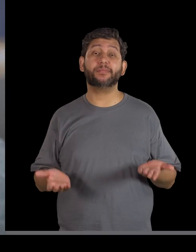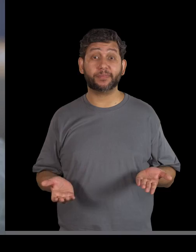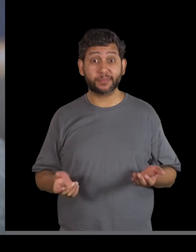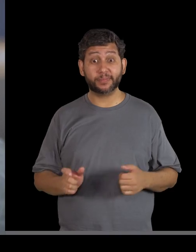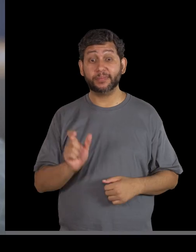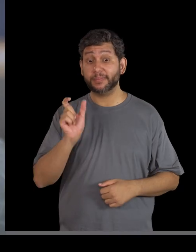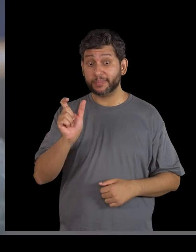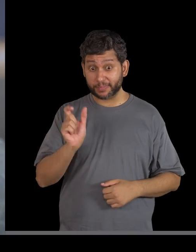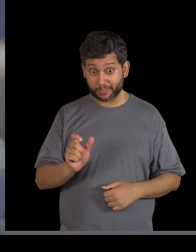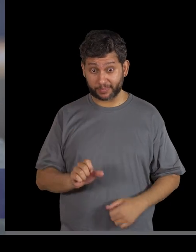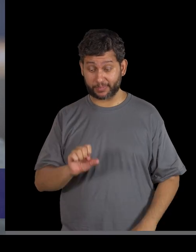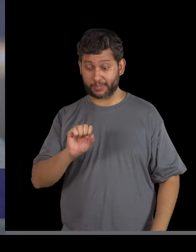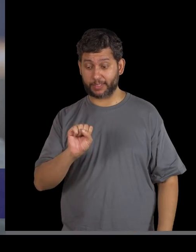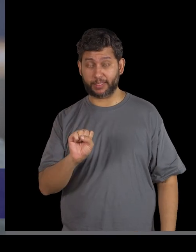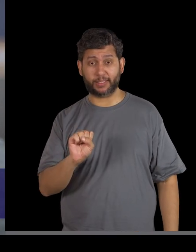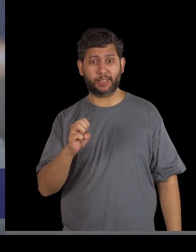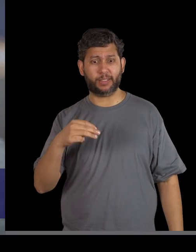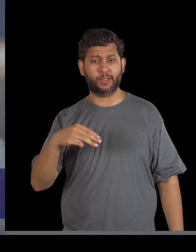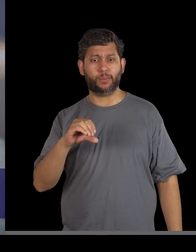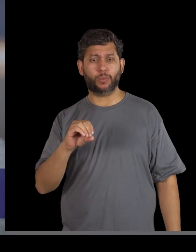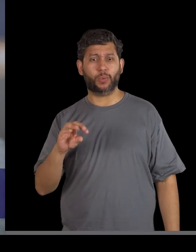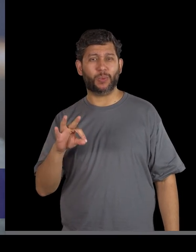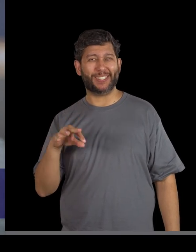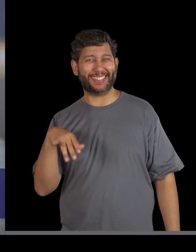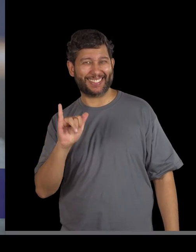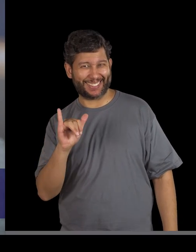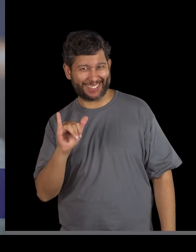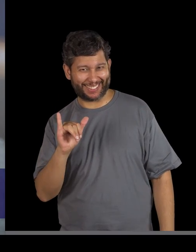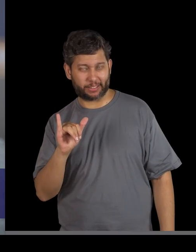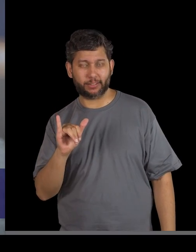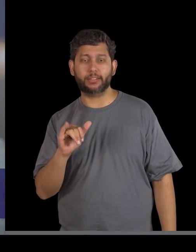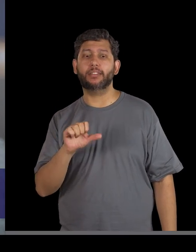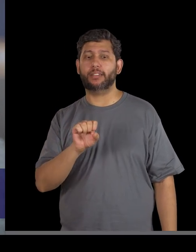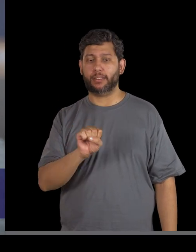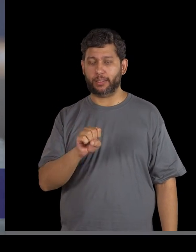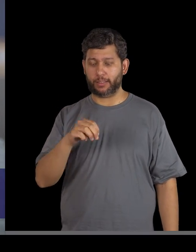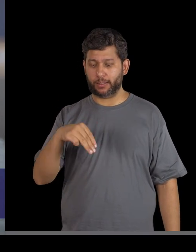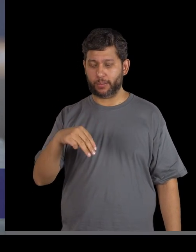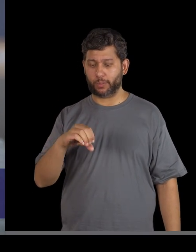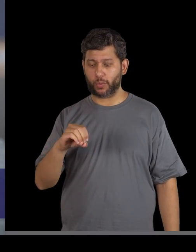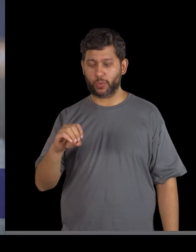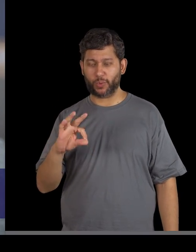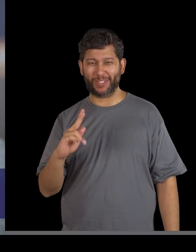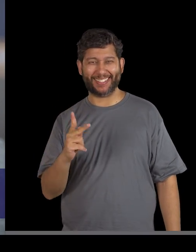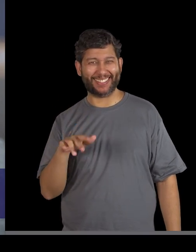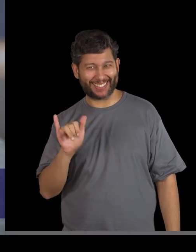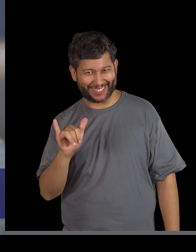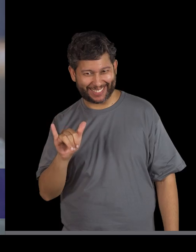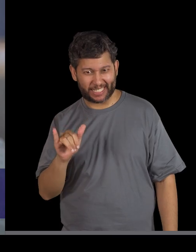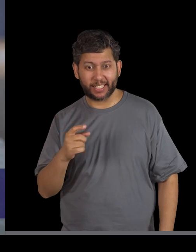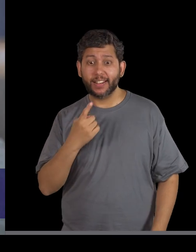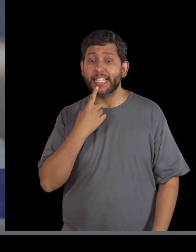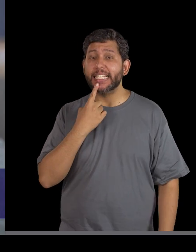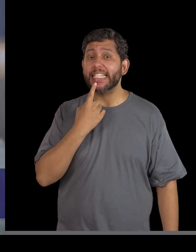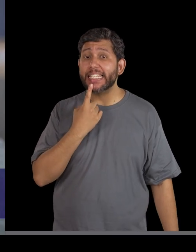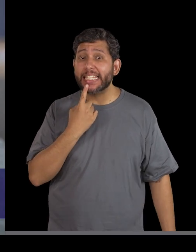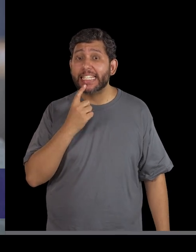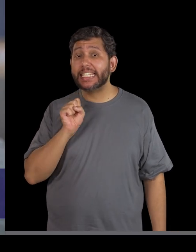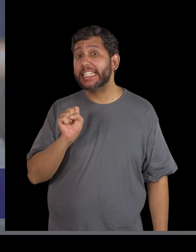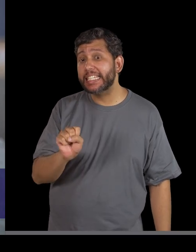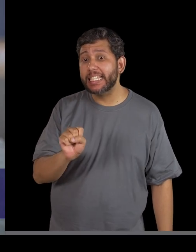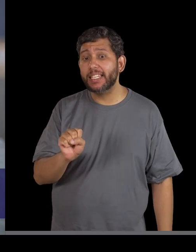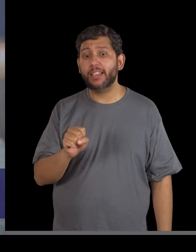A palavra aqui é smoothie. Smoothie. Olha só, a gente começa com s, né? Depois